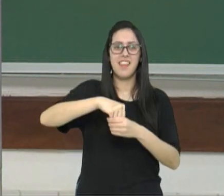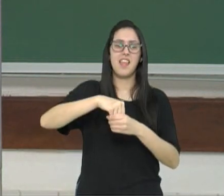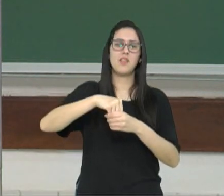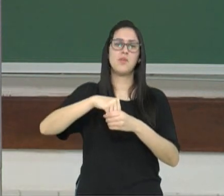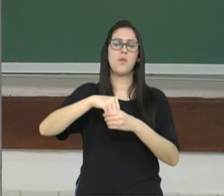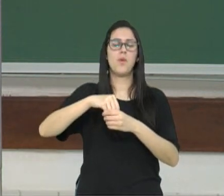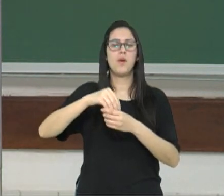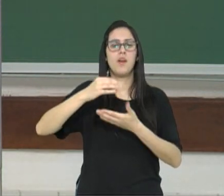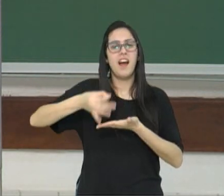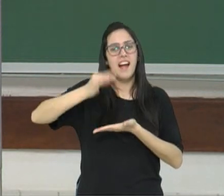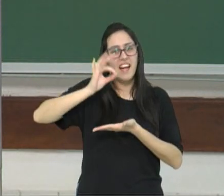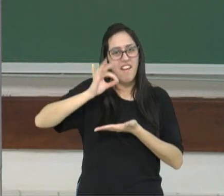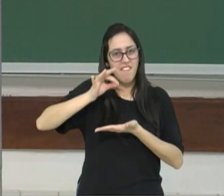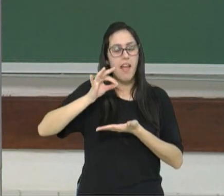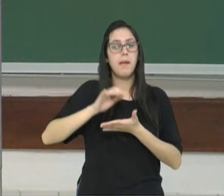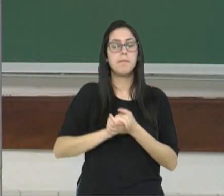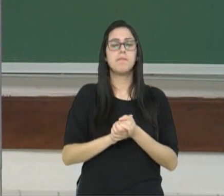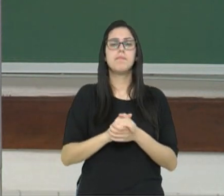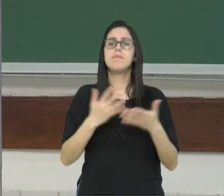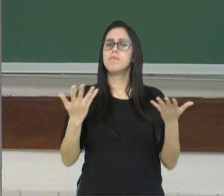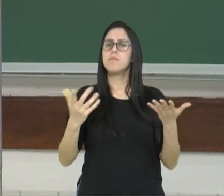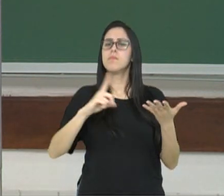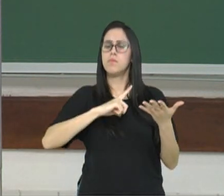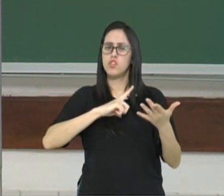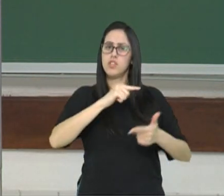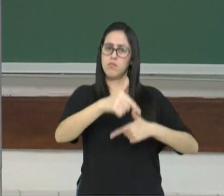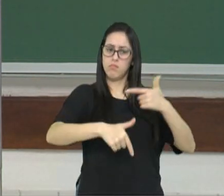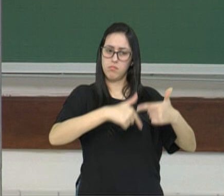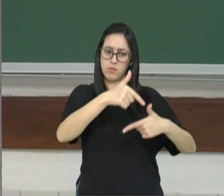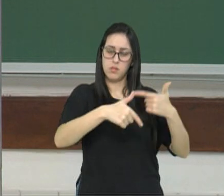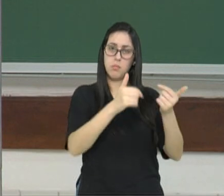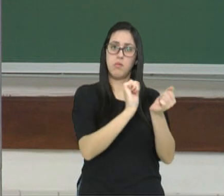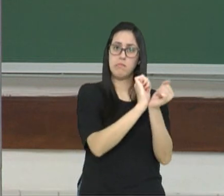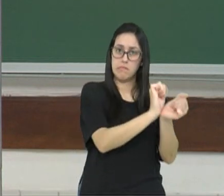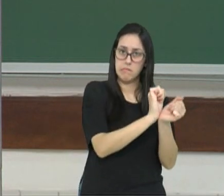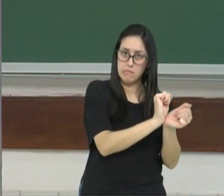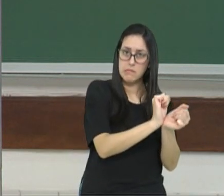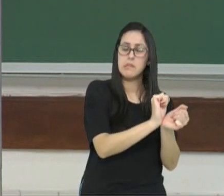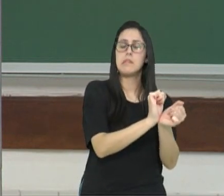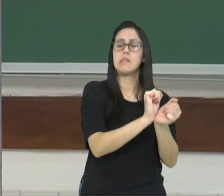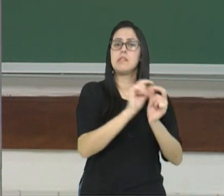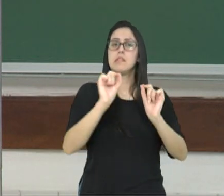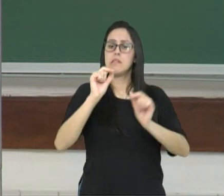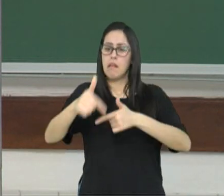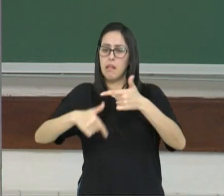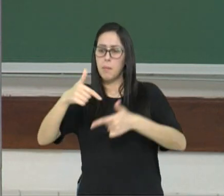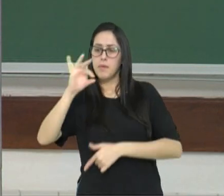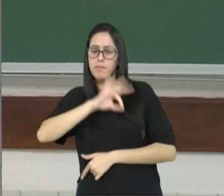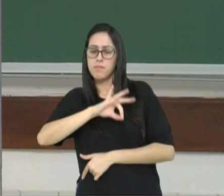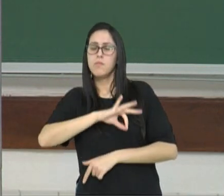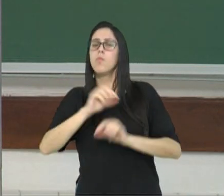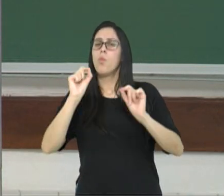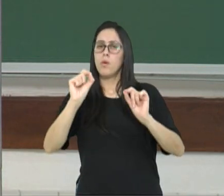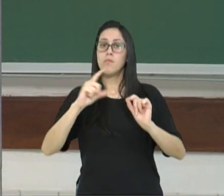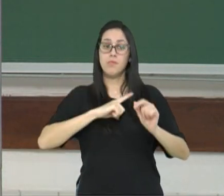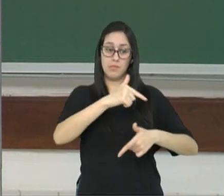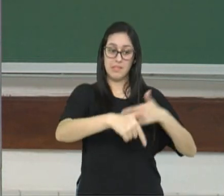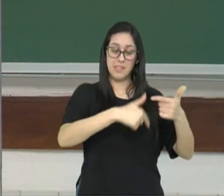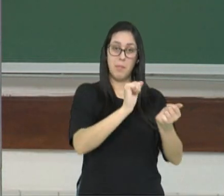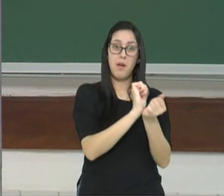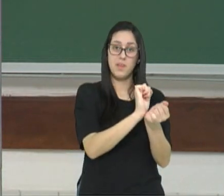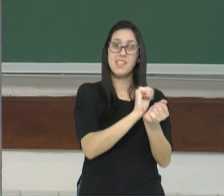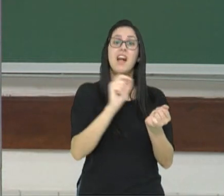Vamos lembrar aqui qual que é a diferença de uma mão de obra escrava e uma mão de obra assalariada. A mão de obra escravo é aquela que o